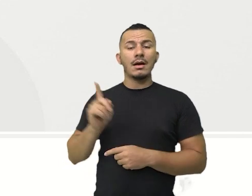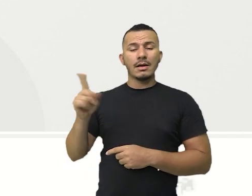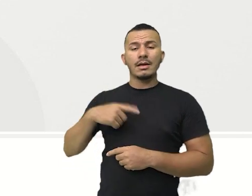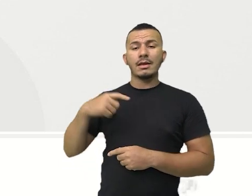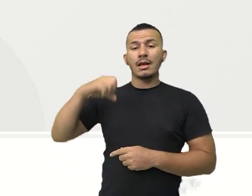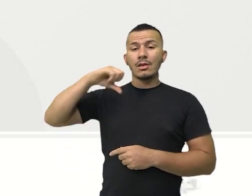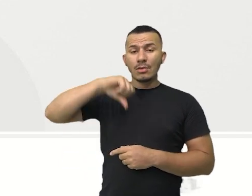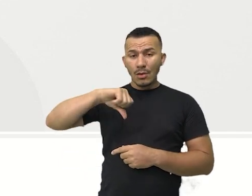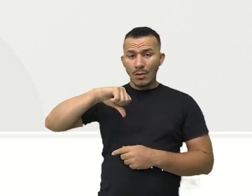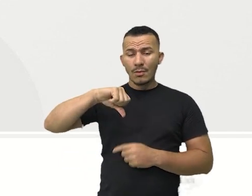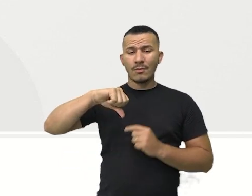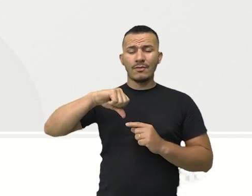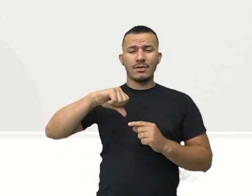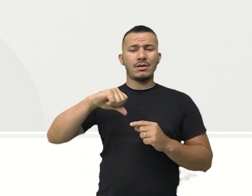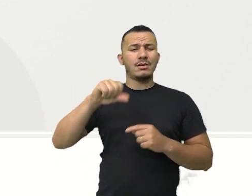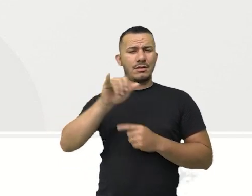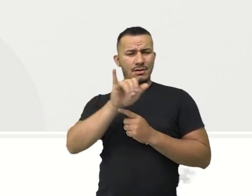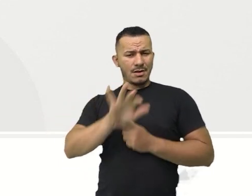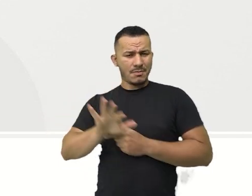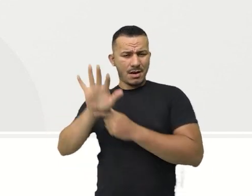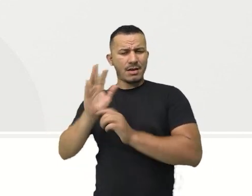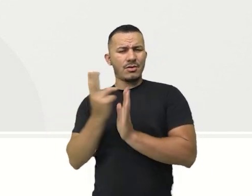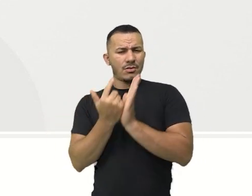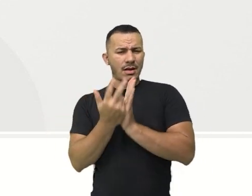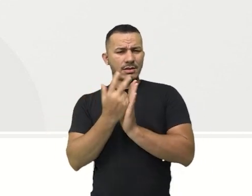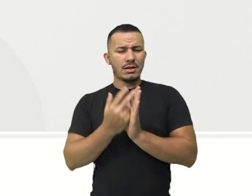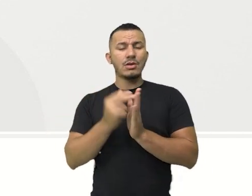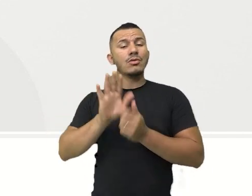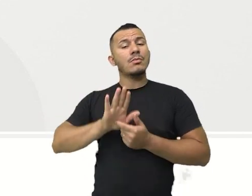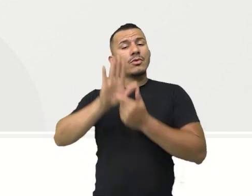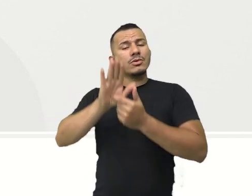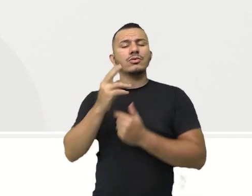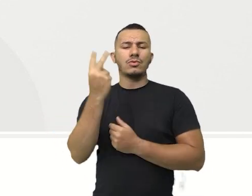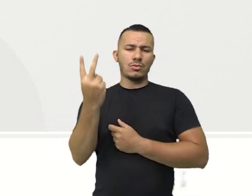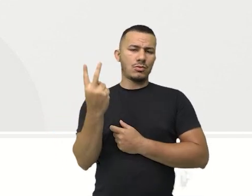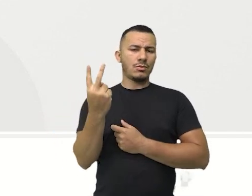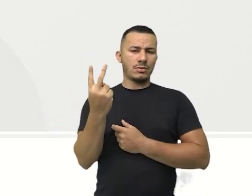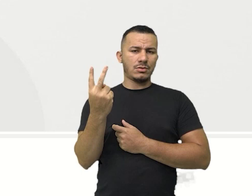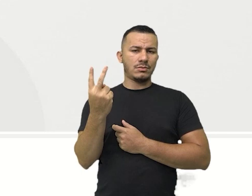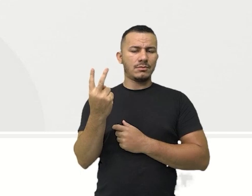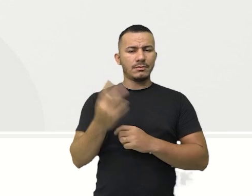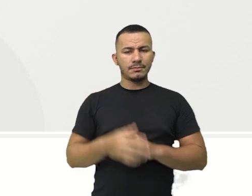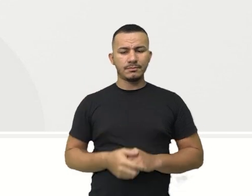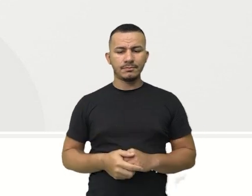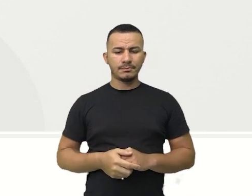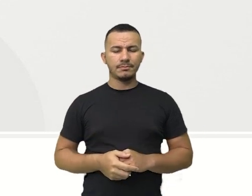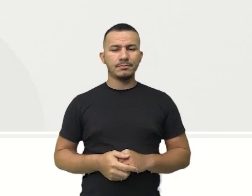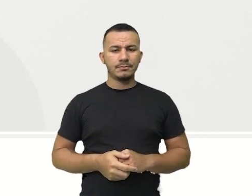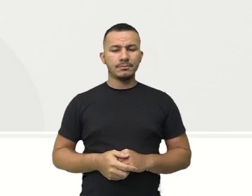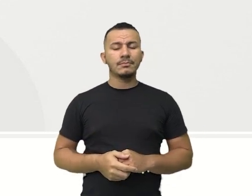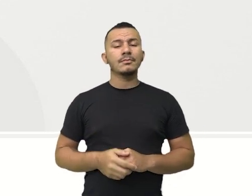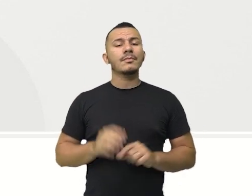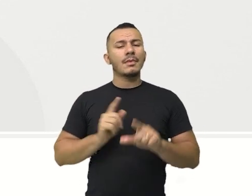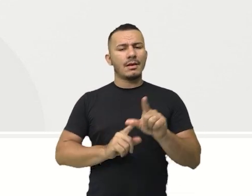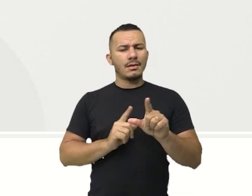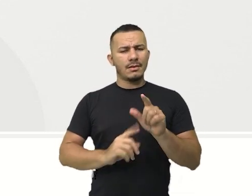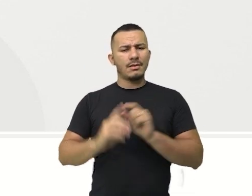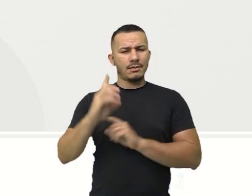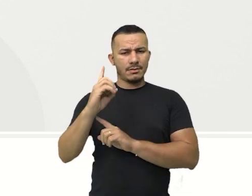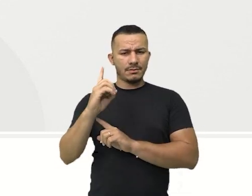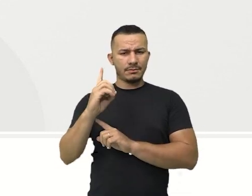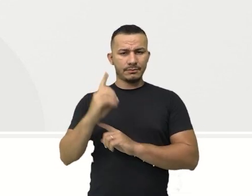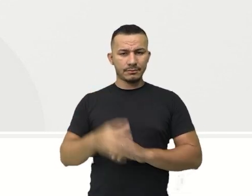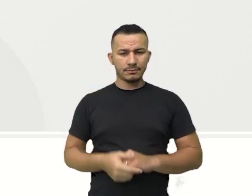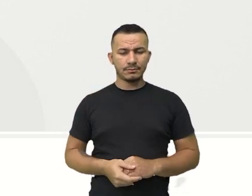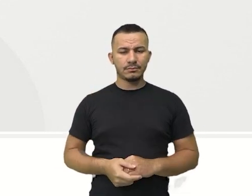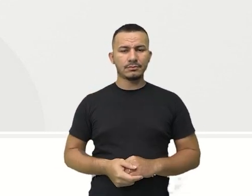das 9 partes que o hexágono foi dividido, estamos representando 2 partes. E para fechar aqui a nossa letra D,